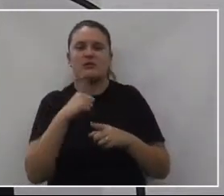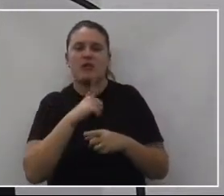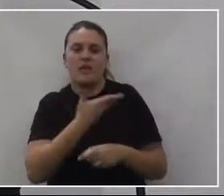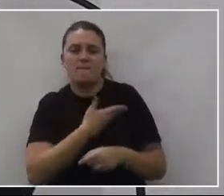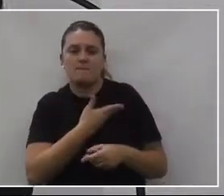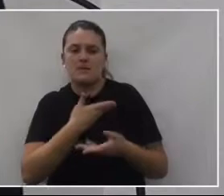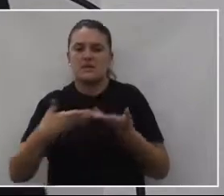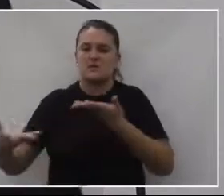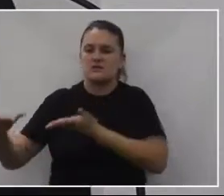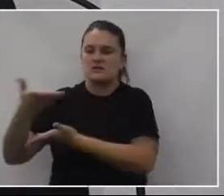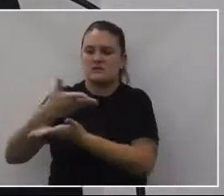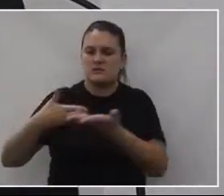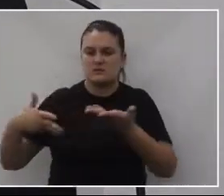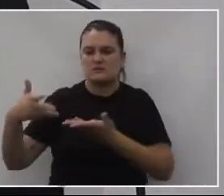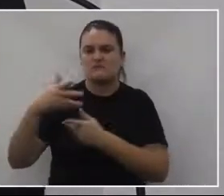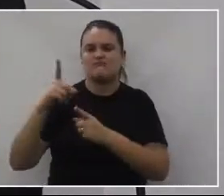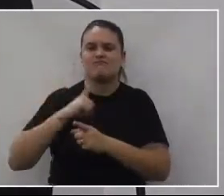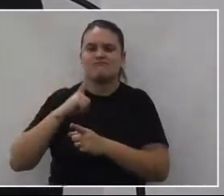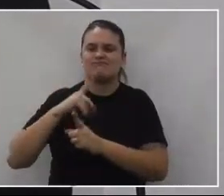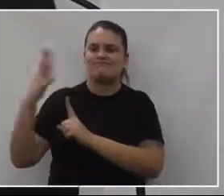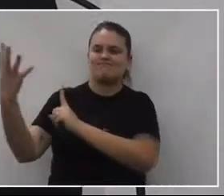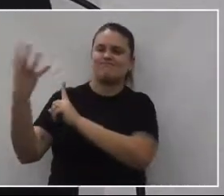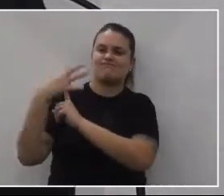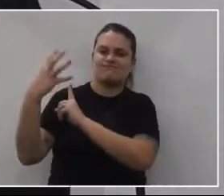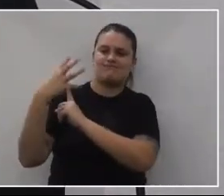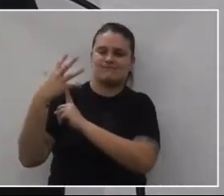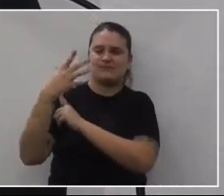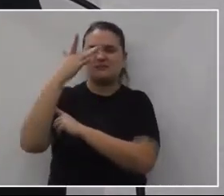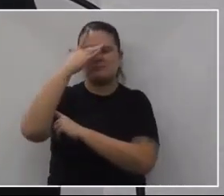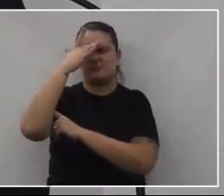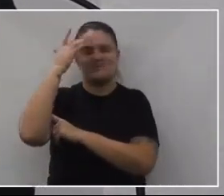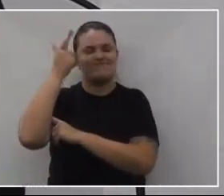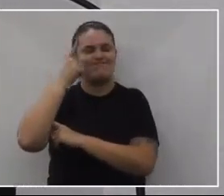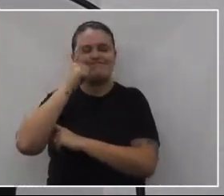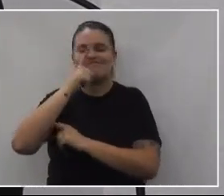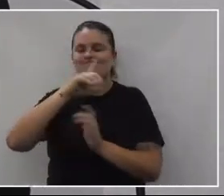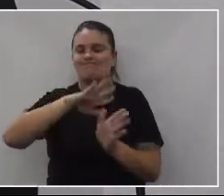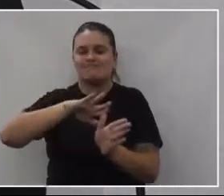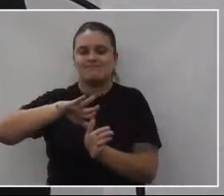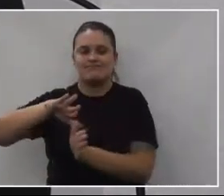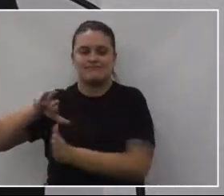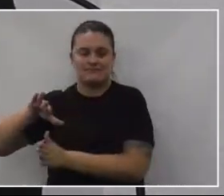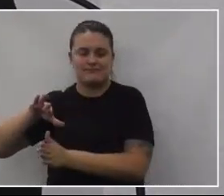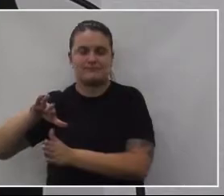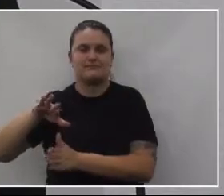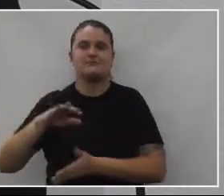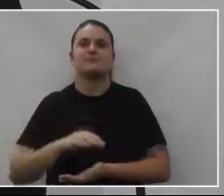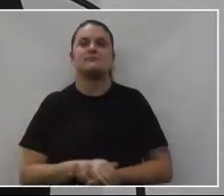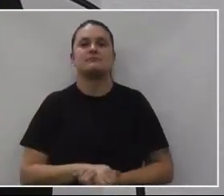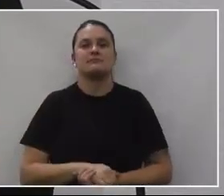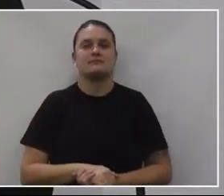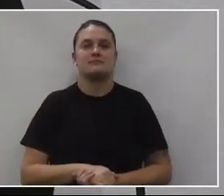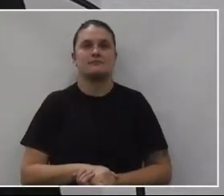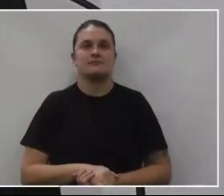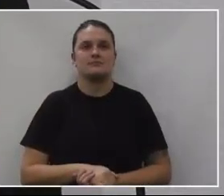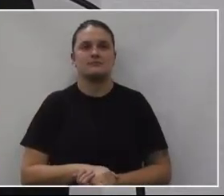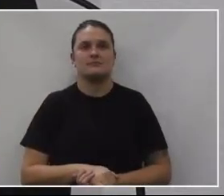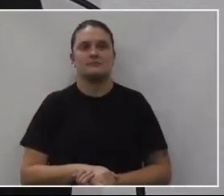amizades, do meio social que promove muitas vezes o consumo completamente irresponsável do